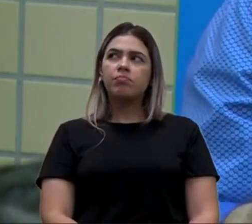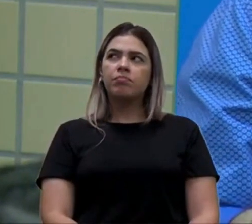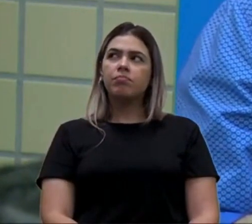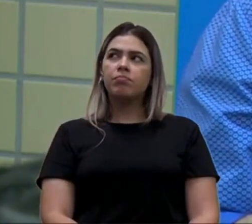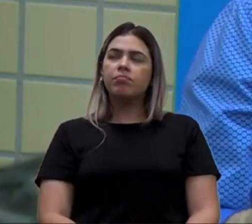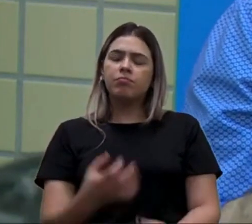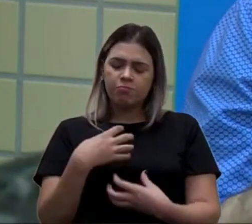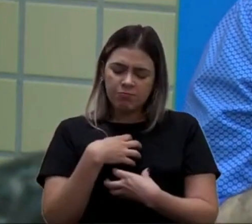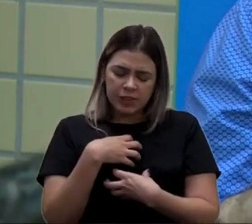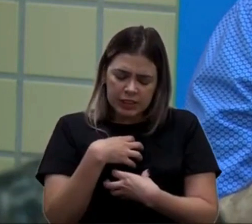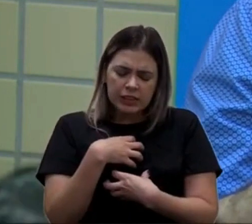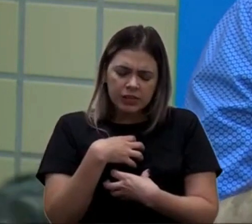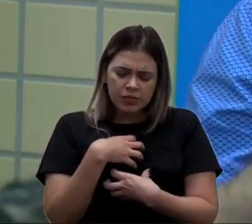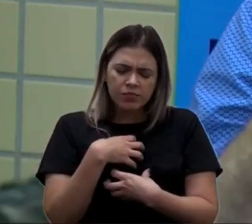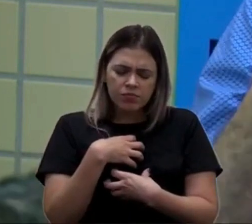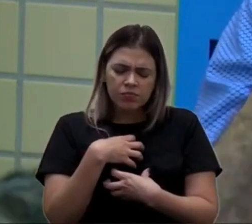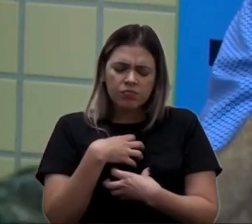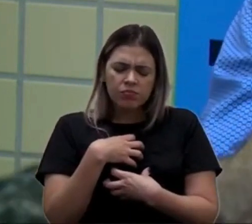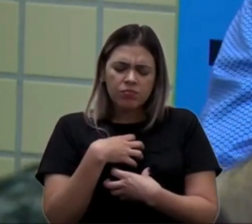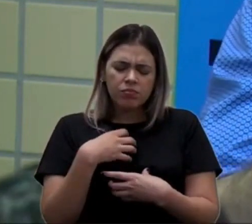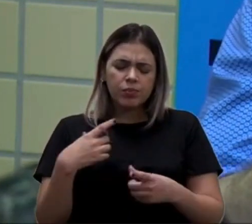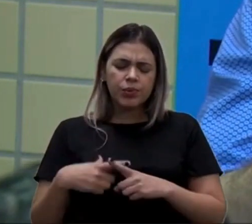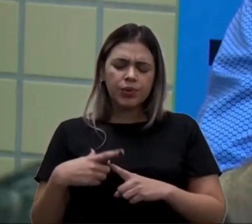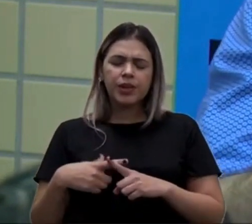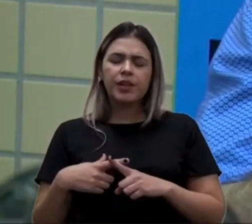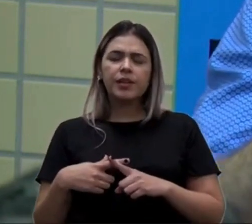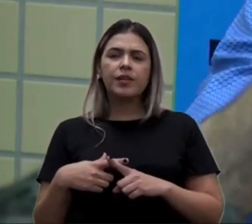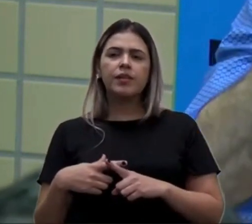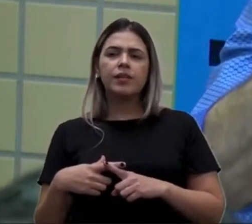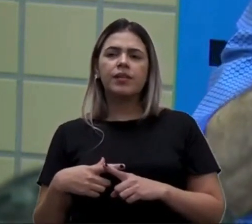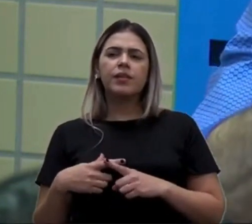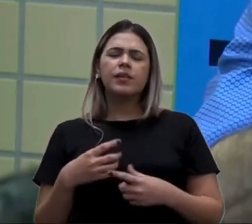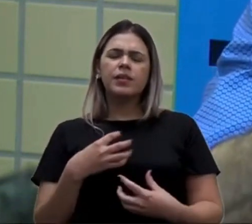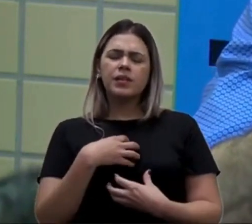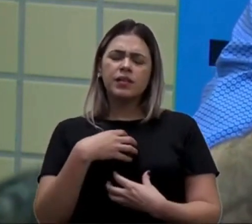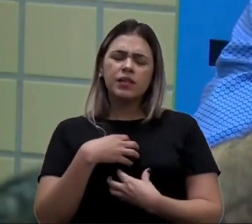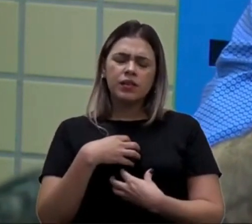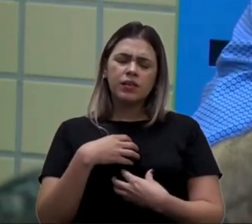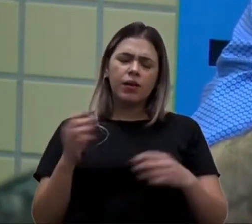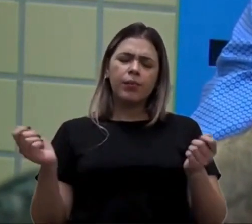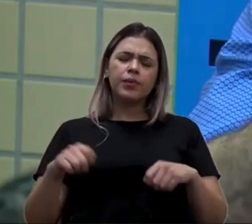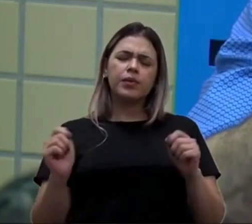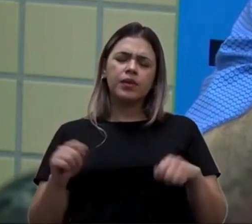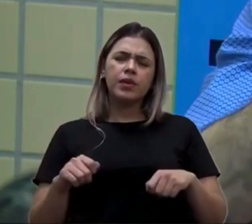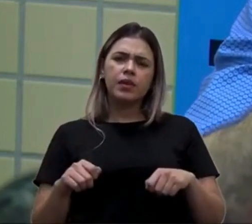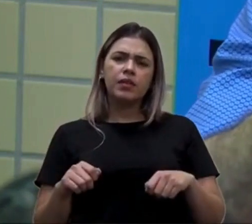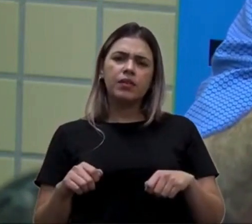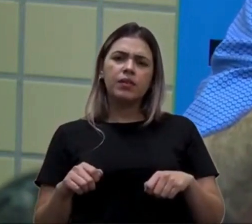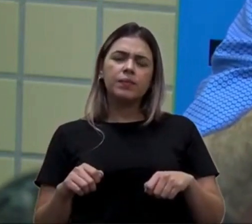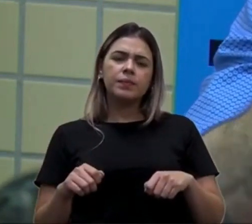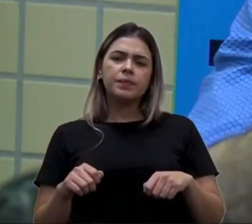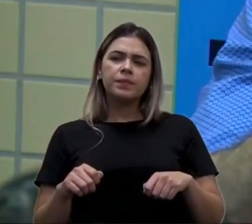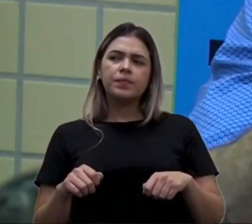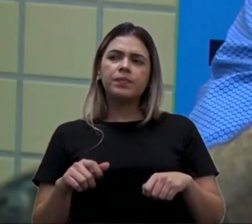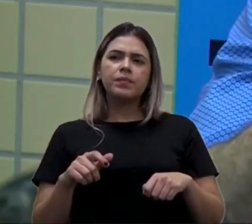e sinto com paixão porque sinto que nós somos capazes de